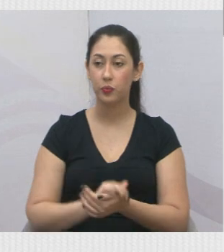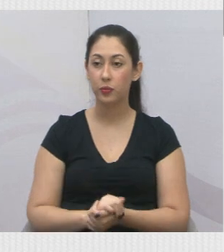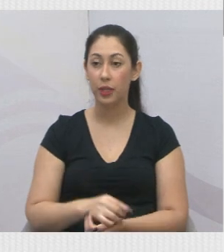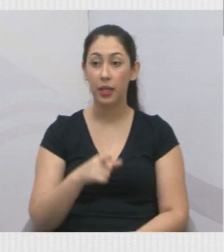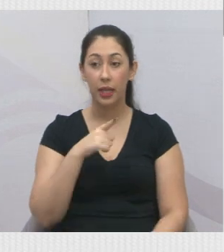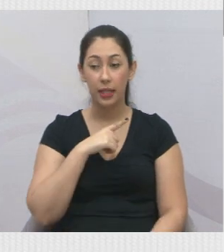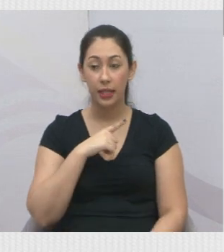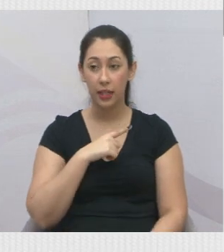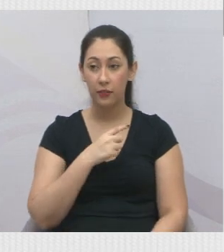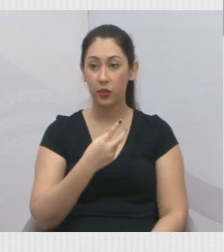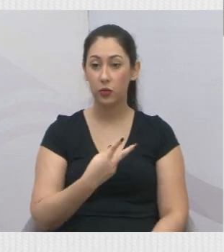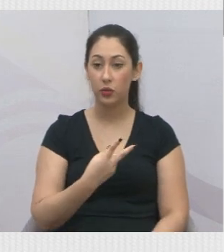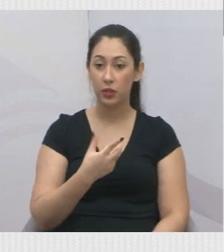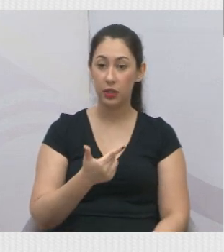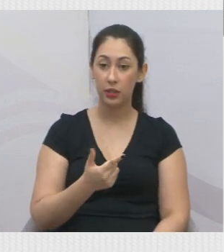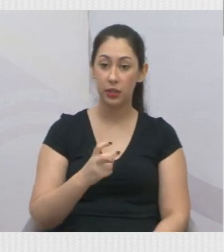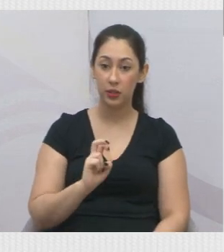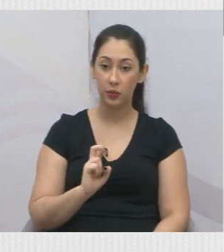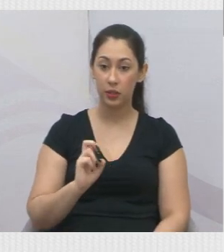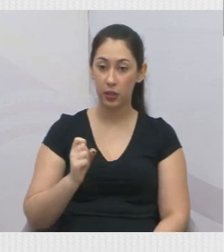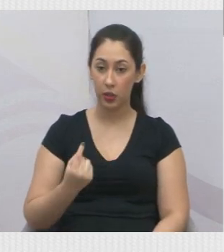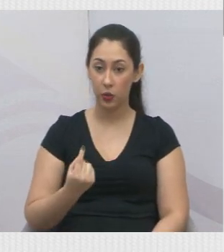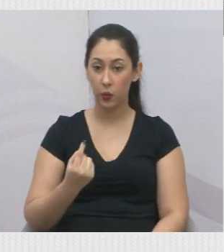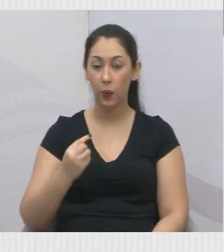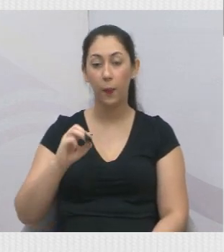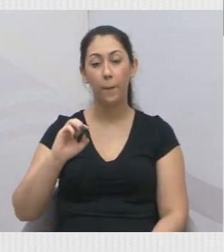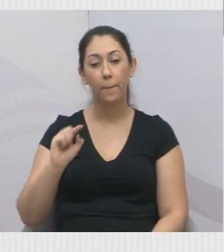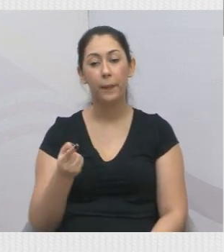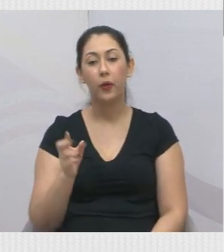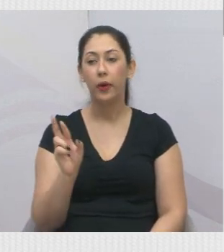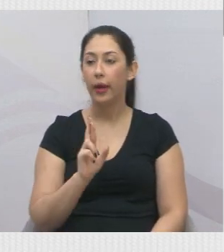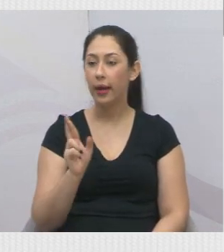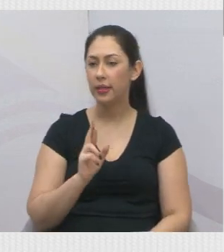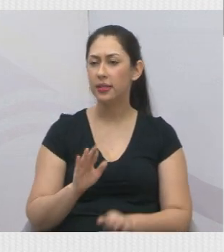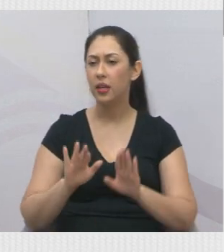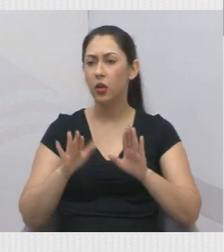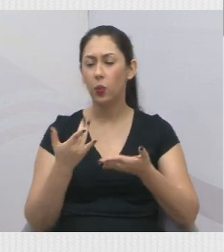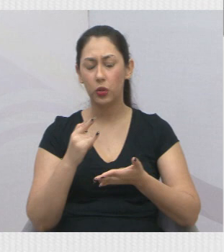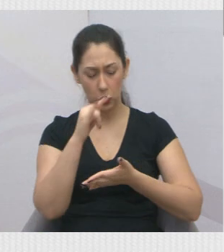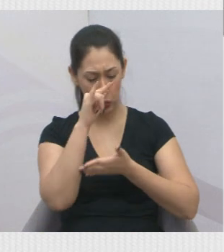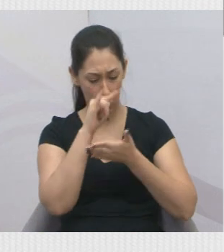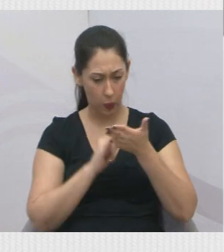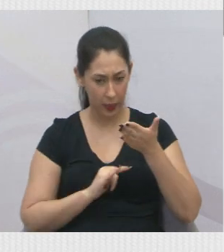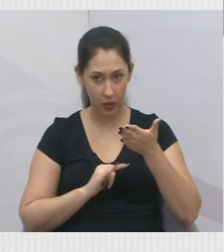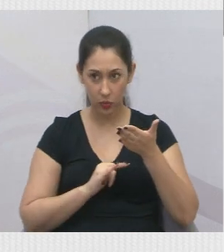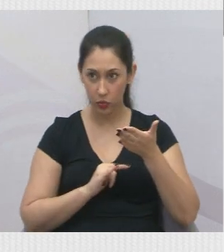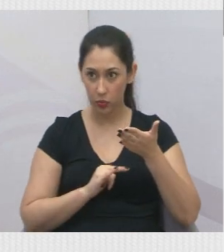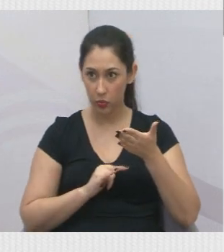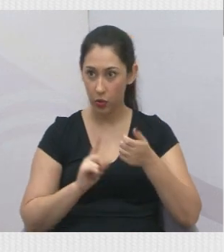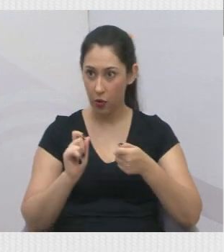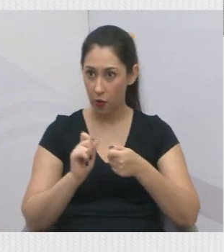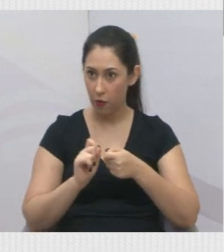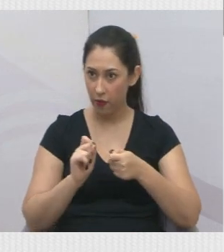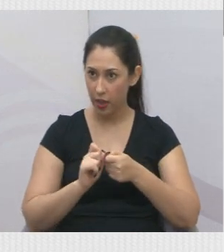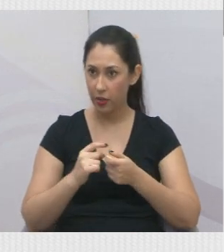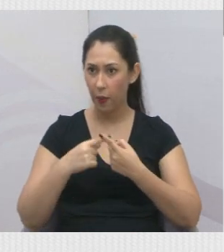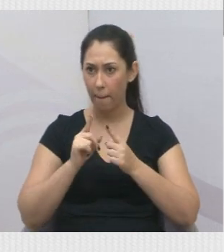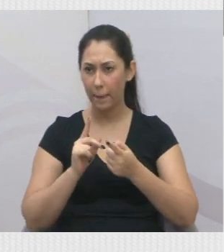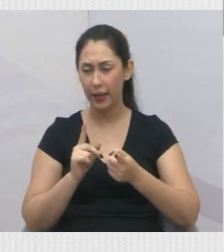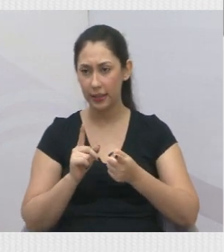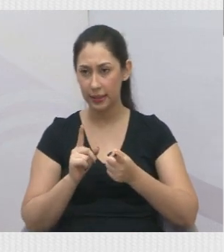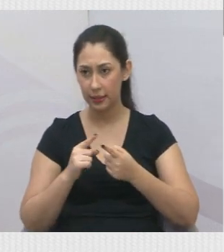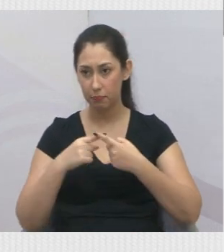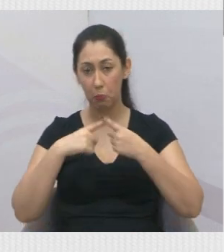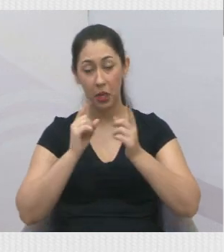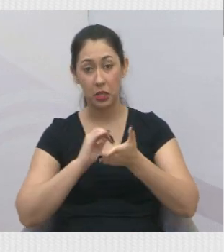um montante de R$ 251.000 pelo município, é quando a nota fiscal emitida e foi feita análise pela